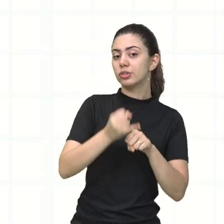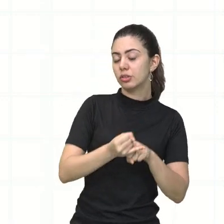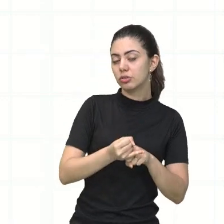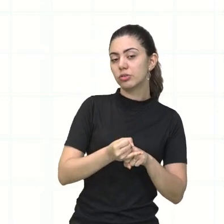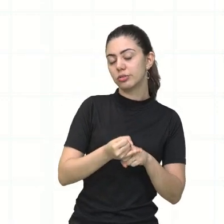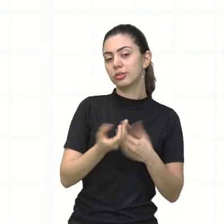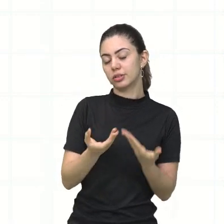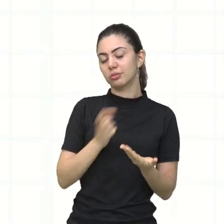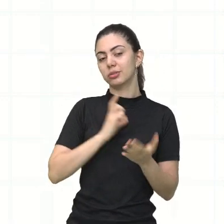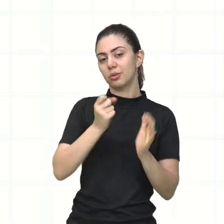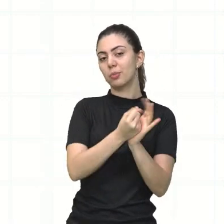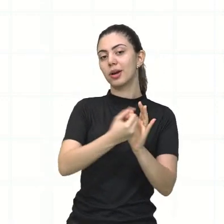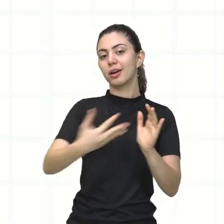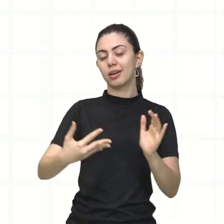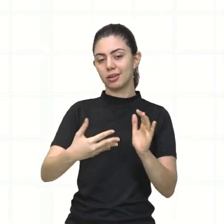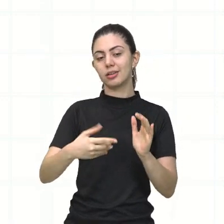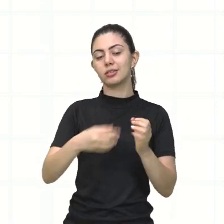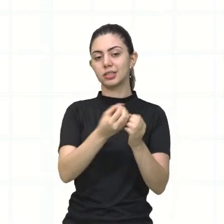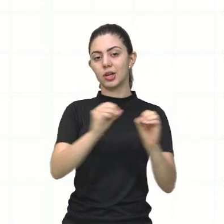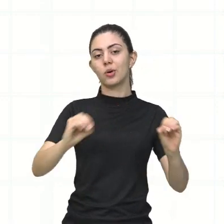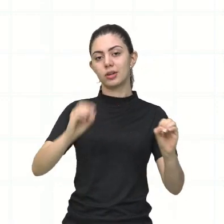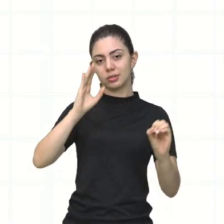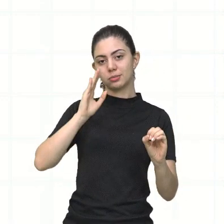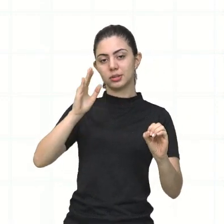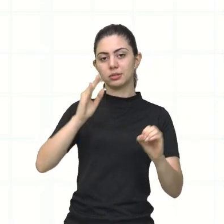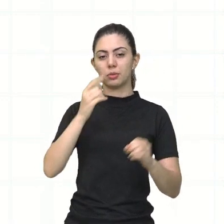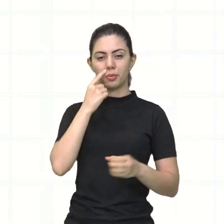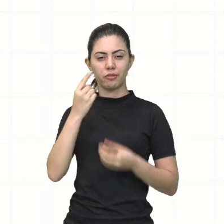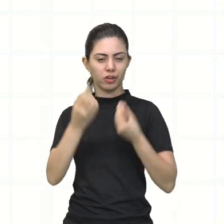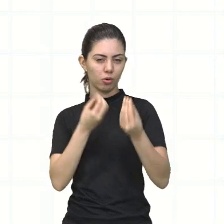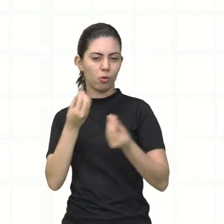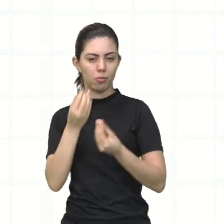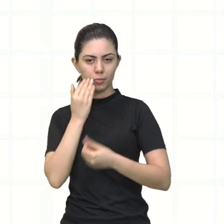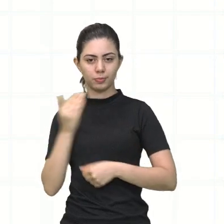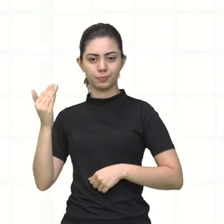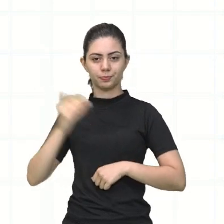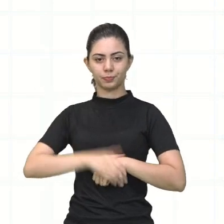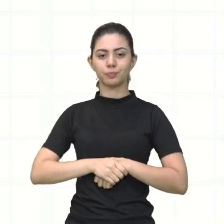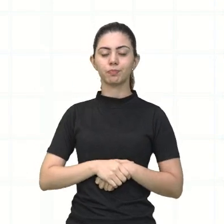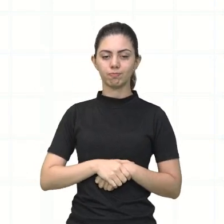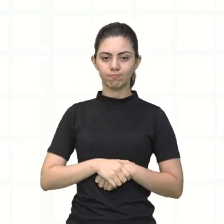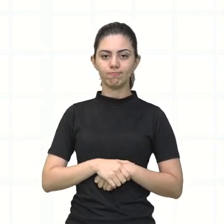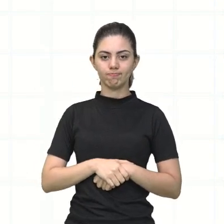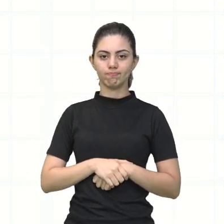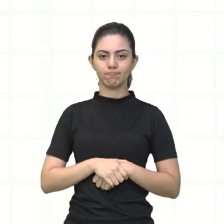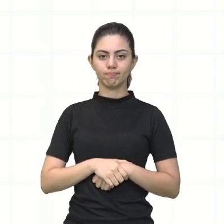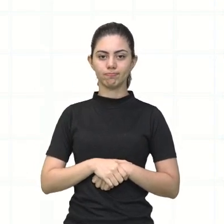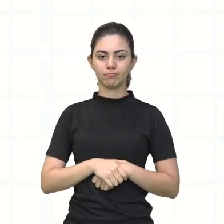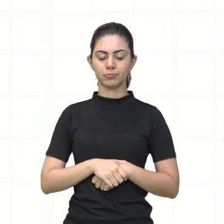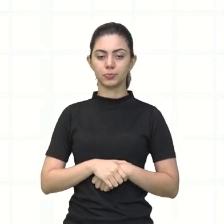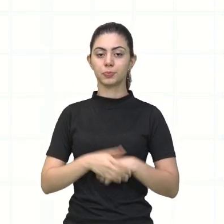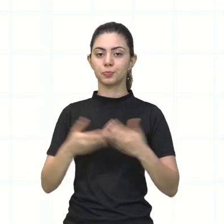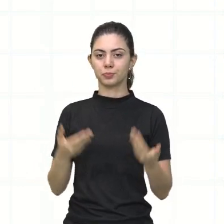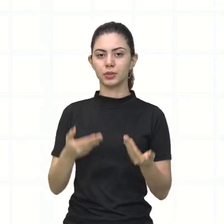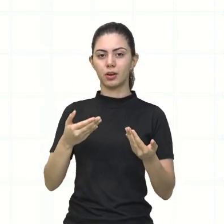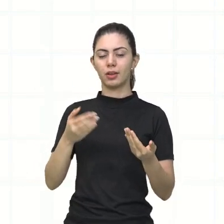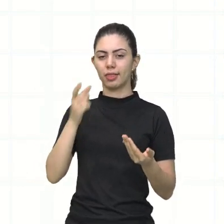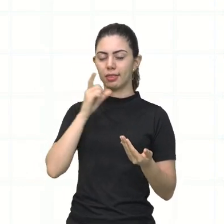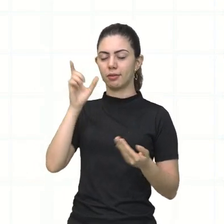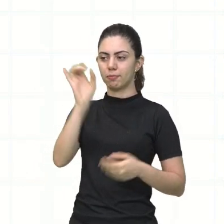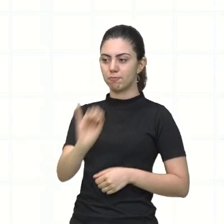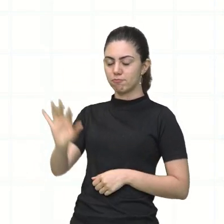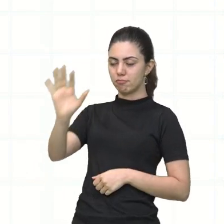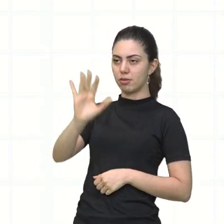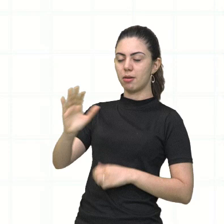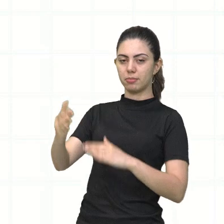oração principal. A gente vai ver como isso funciona na prática. Aqui esse mapa, para a gente entender um pouco